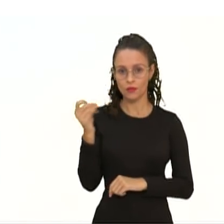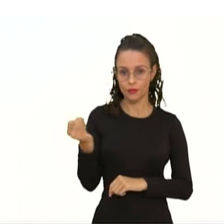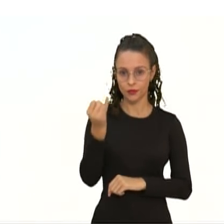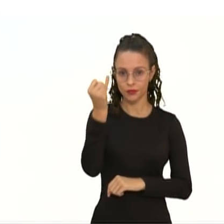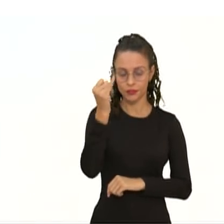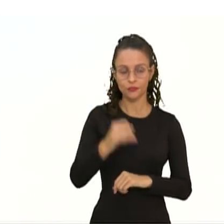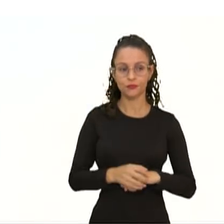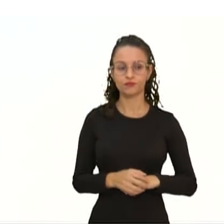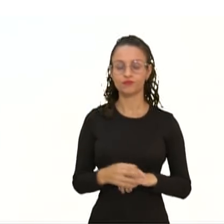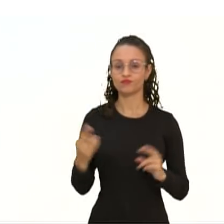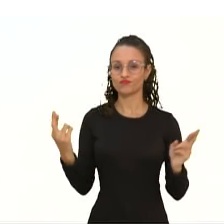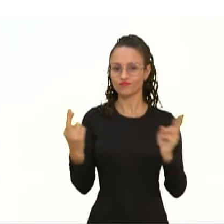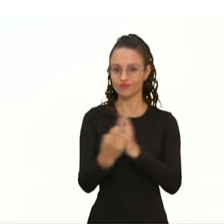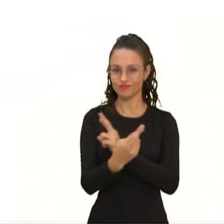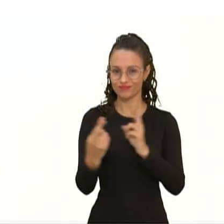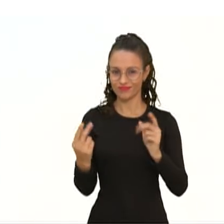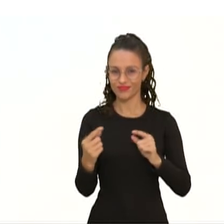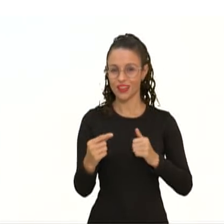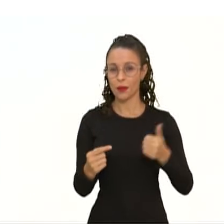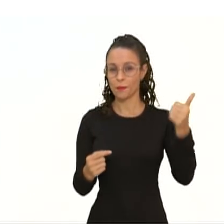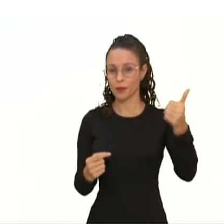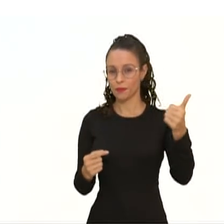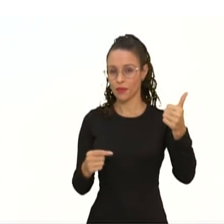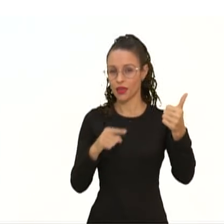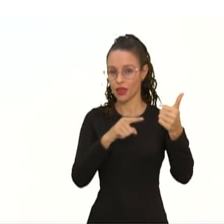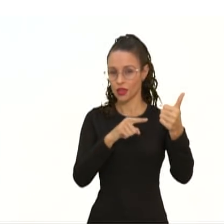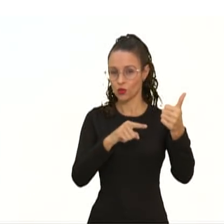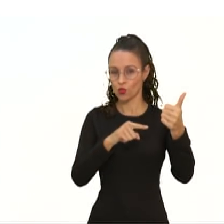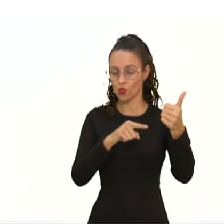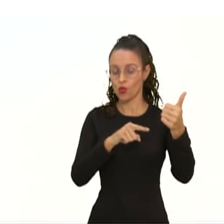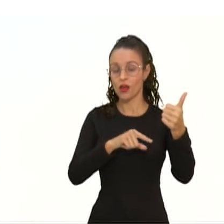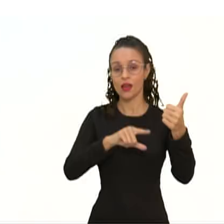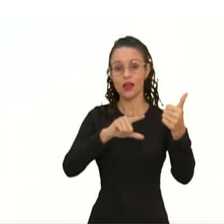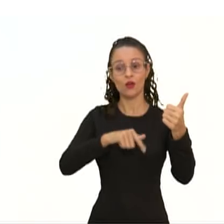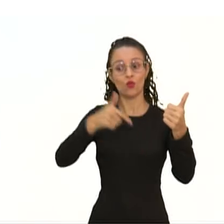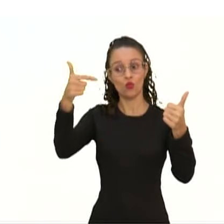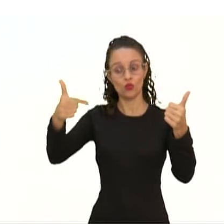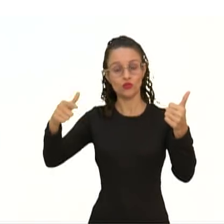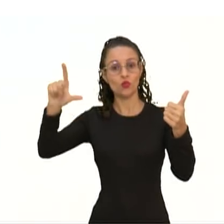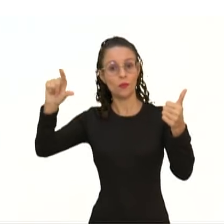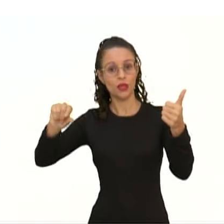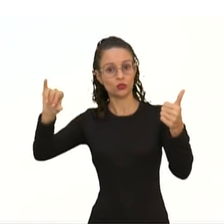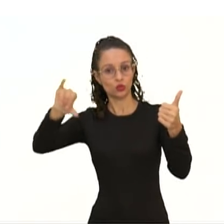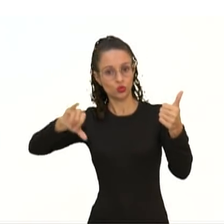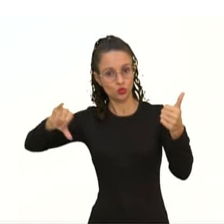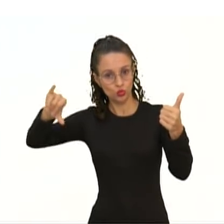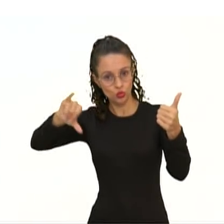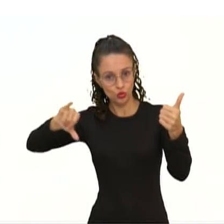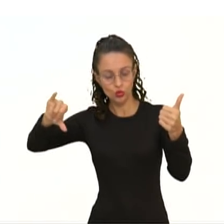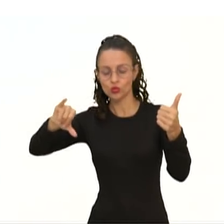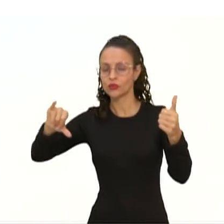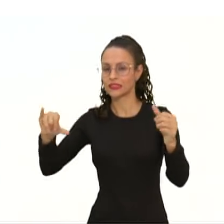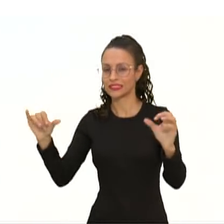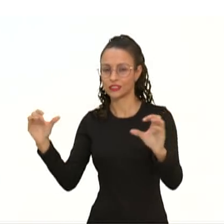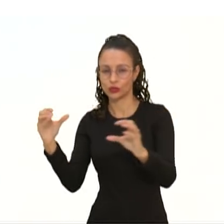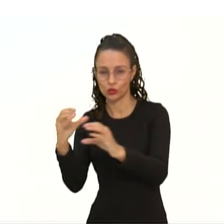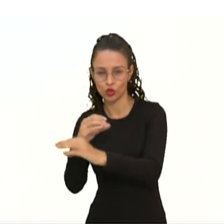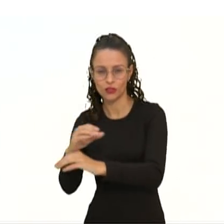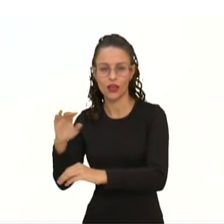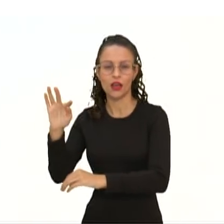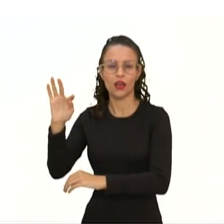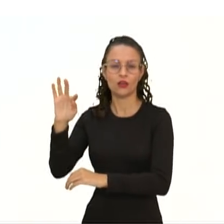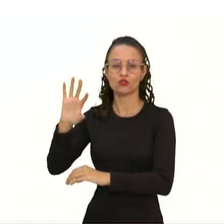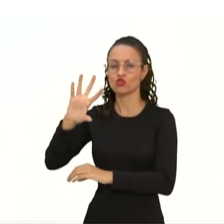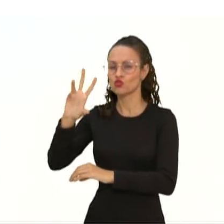importante. Em relação ao primeiro alimento, o segundo tem menos gorduras, tanto as gorduras totais quanto as